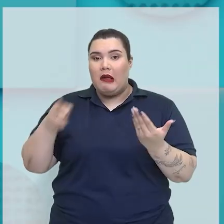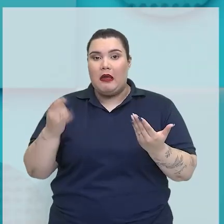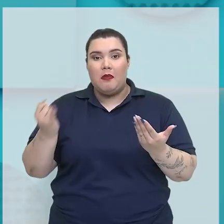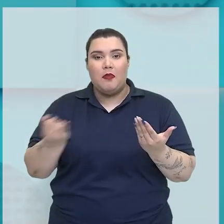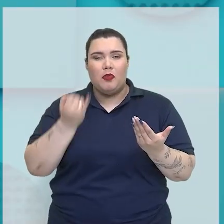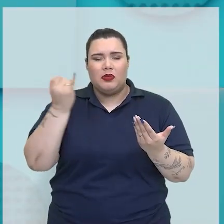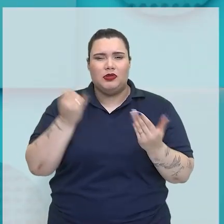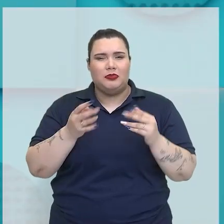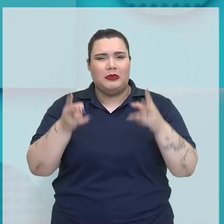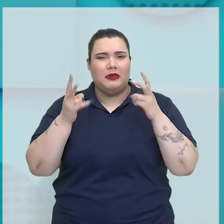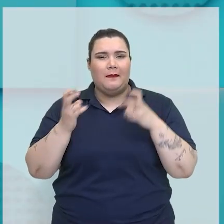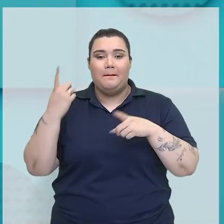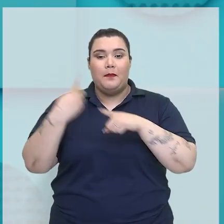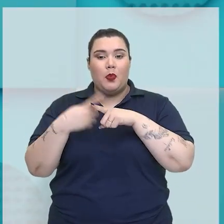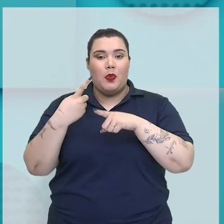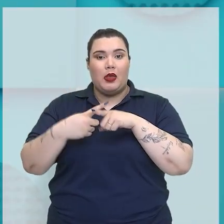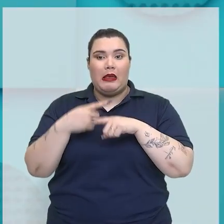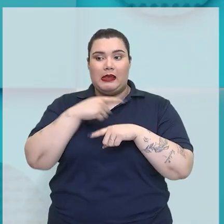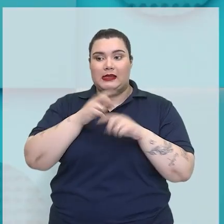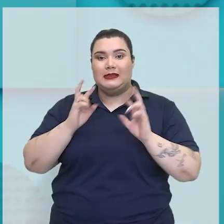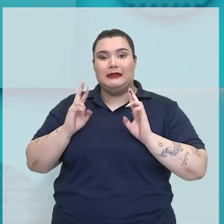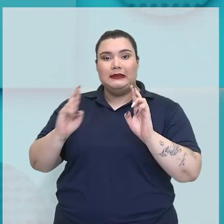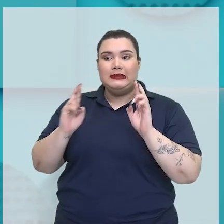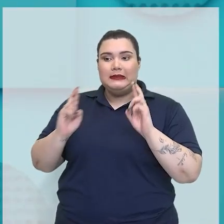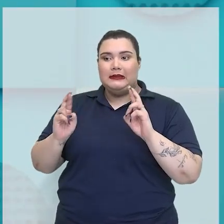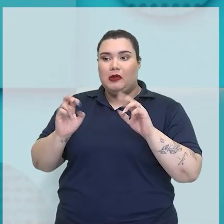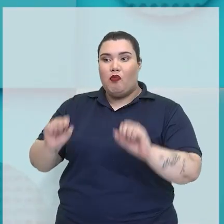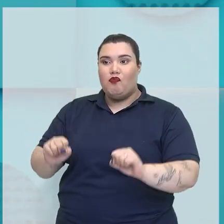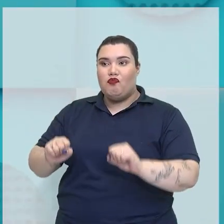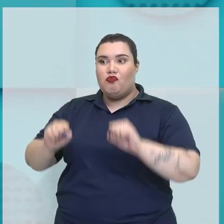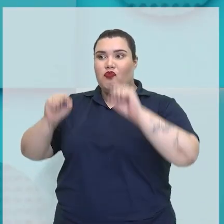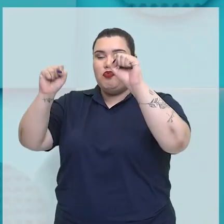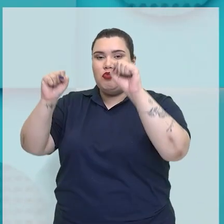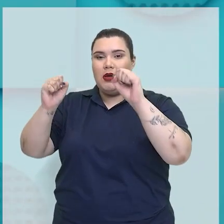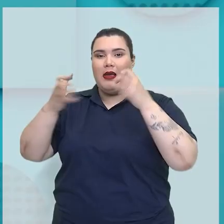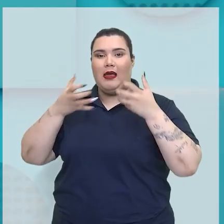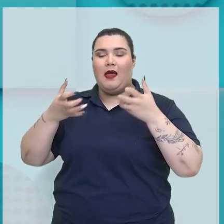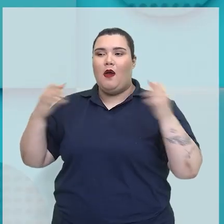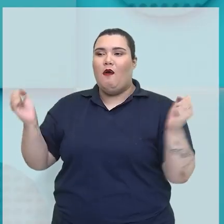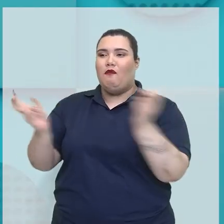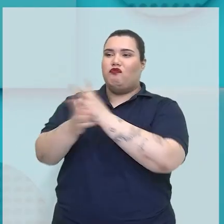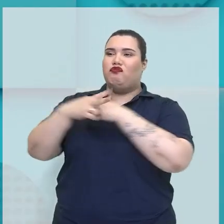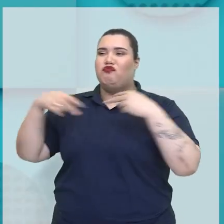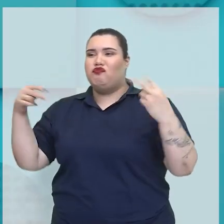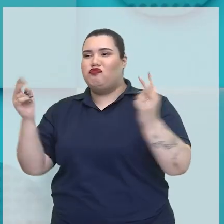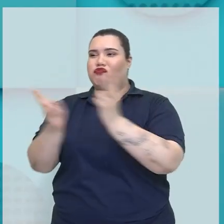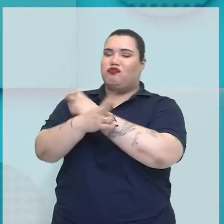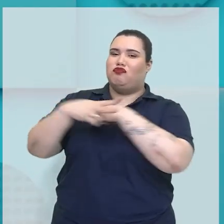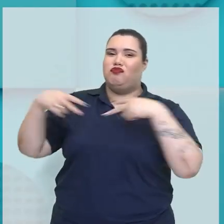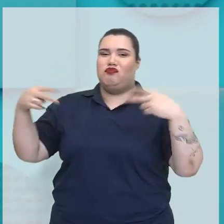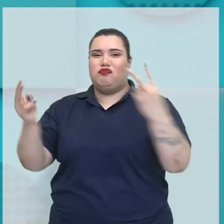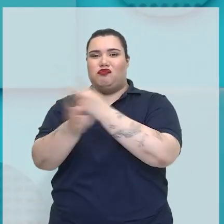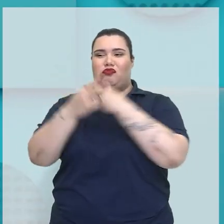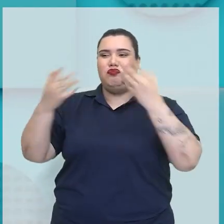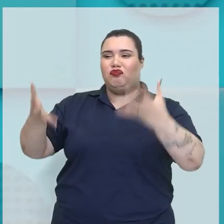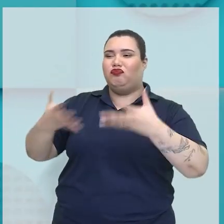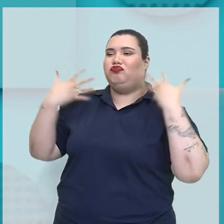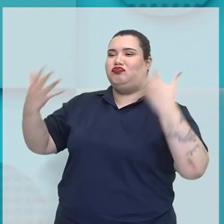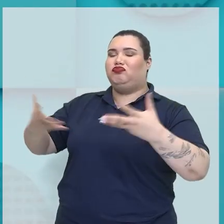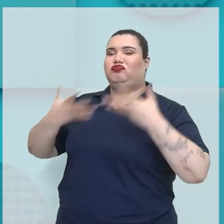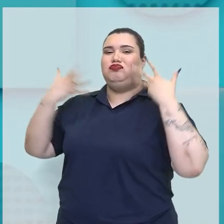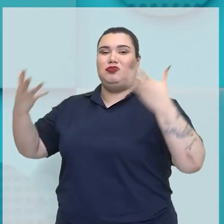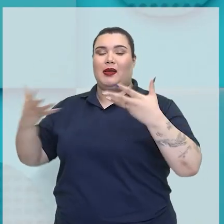né? A expectativa comum, né, de abrir uma janela para poder permitir que entre um ar mais fresco, né, uma